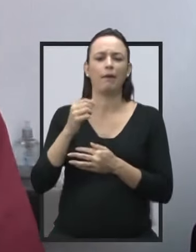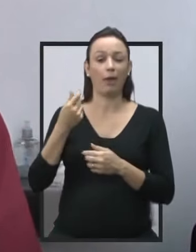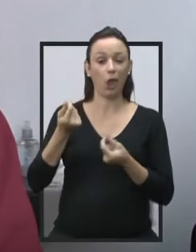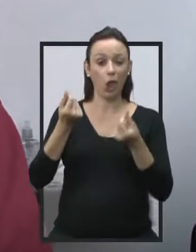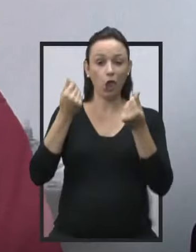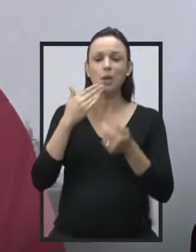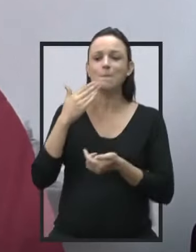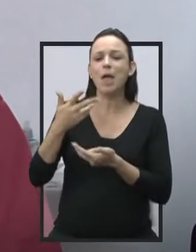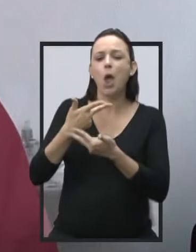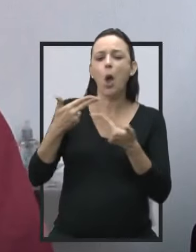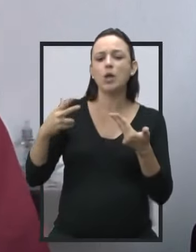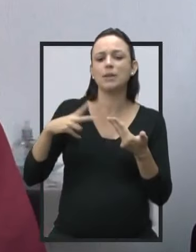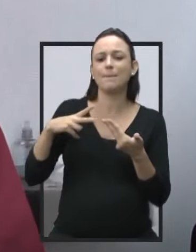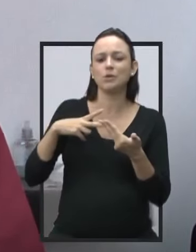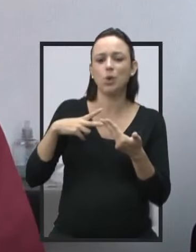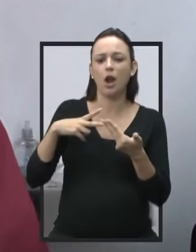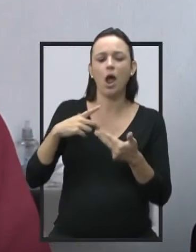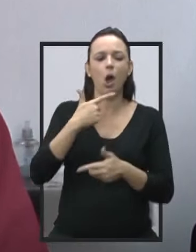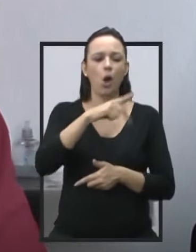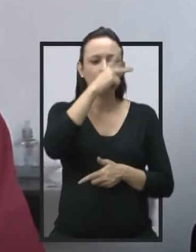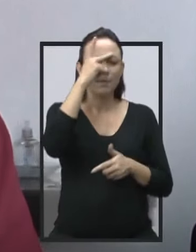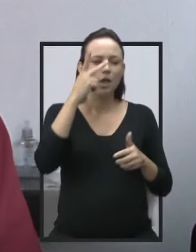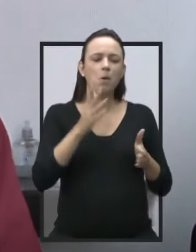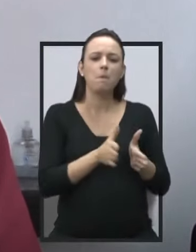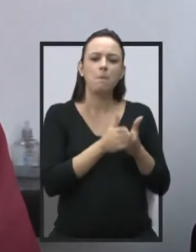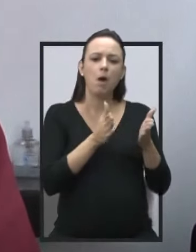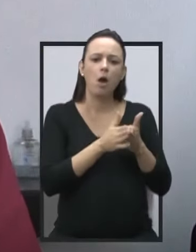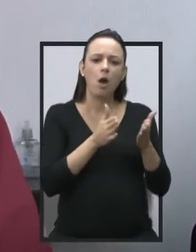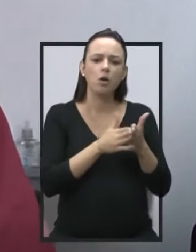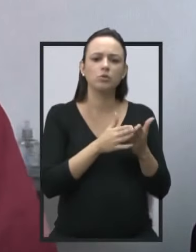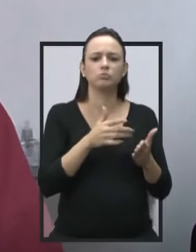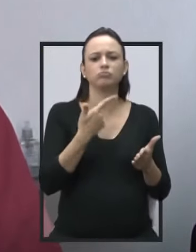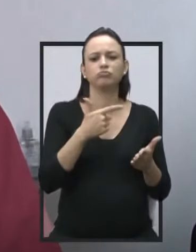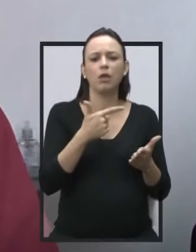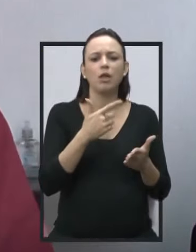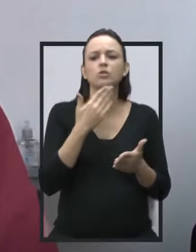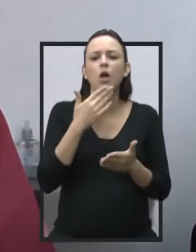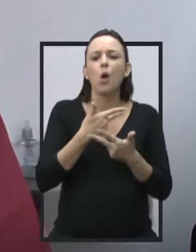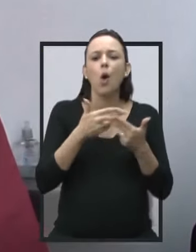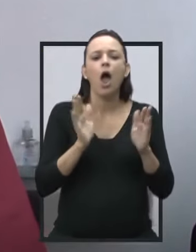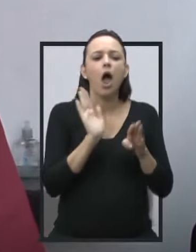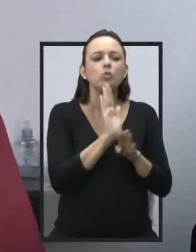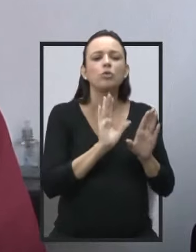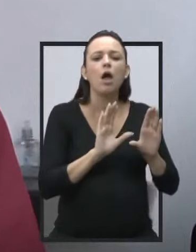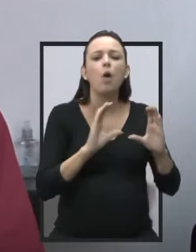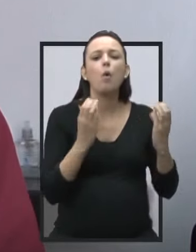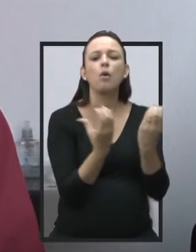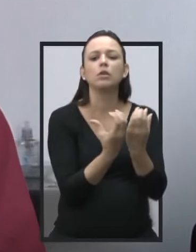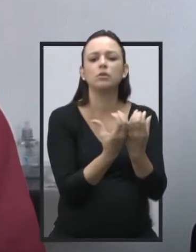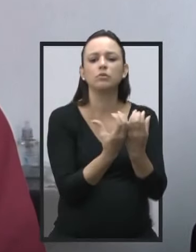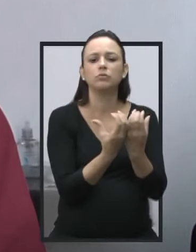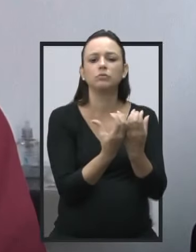pedir coisas particulares. E as pessoas mais humildes, como não tem essa força, só pediam a coisa coletiva.